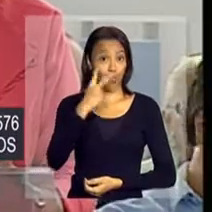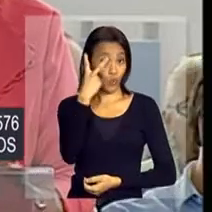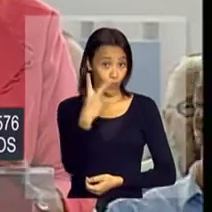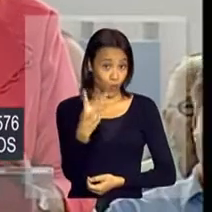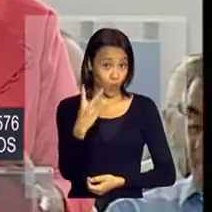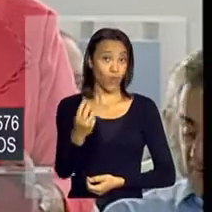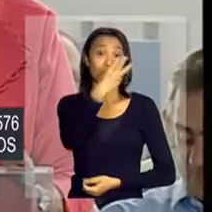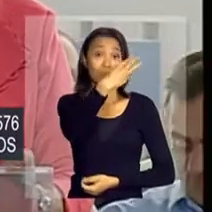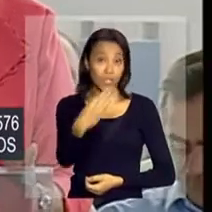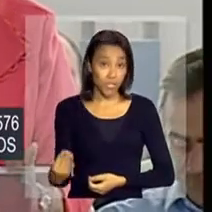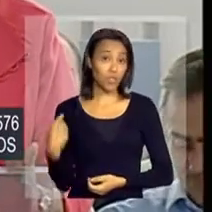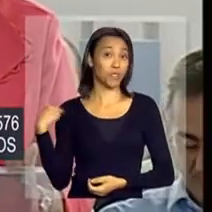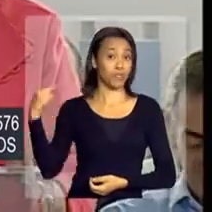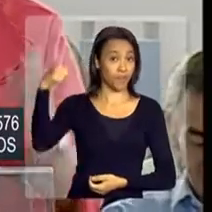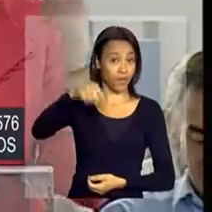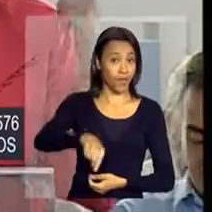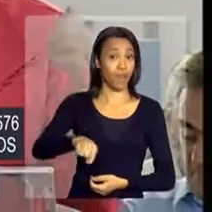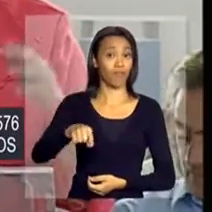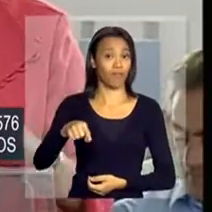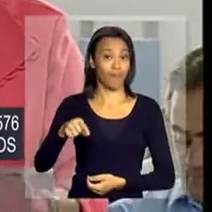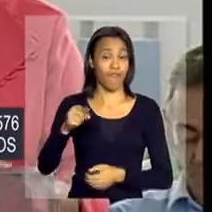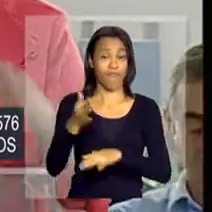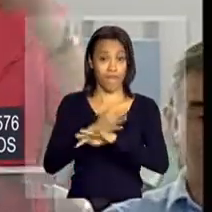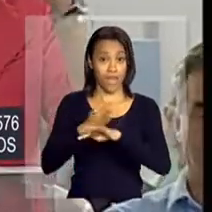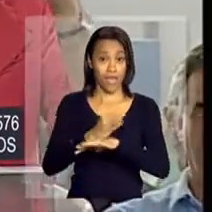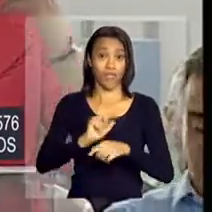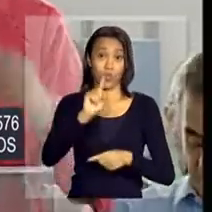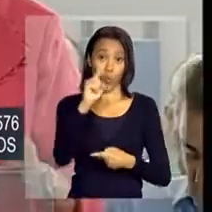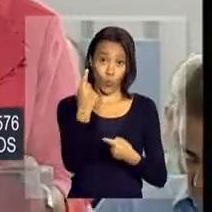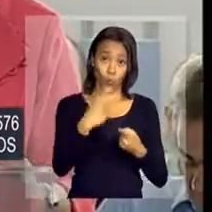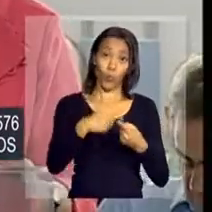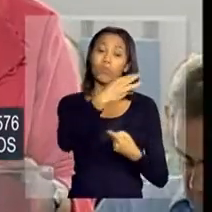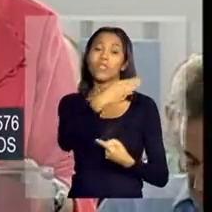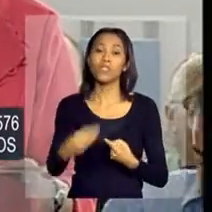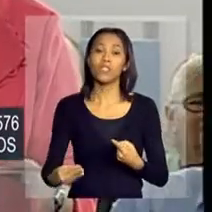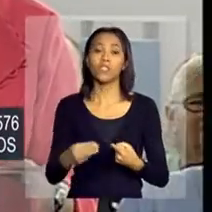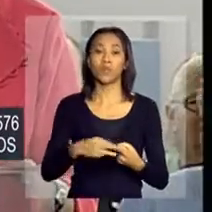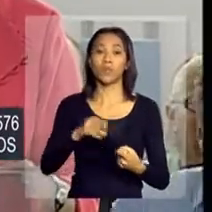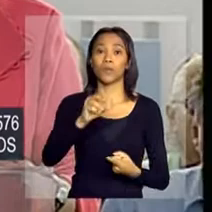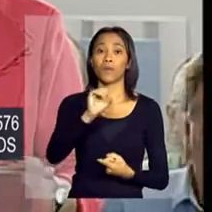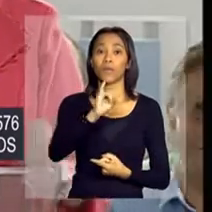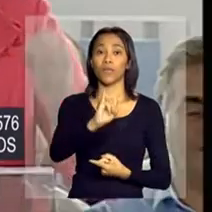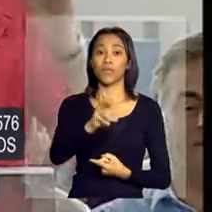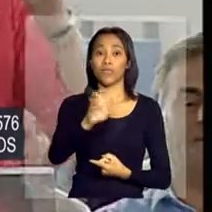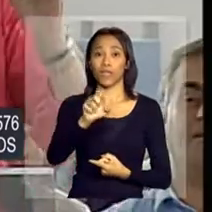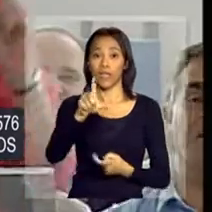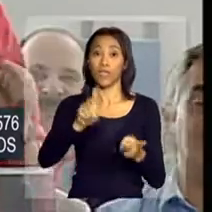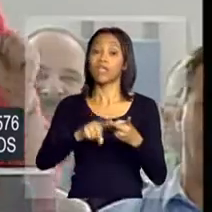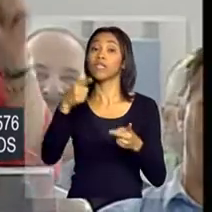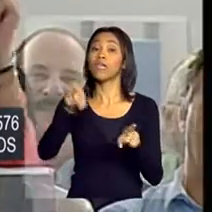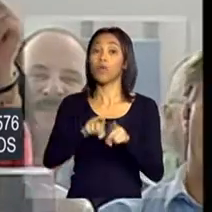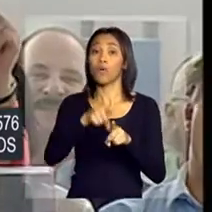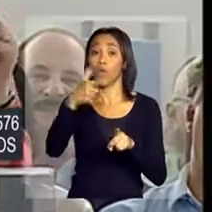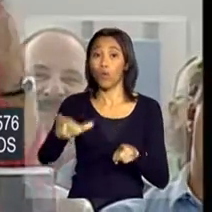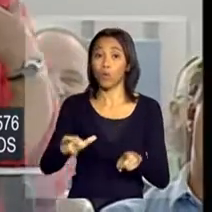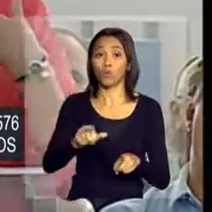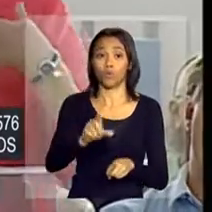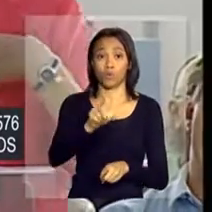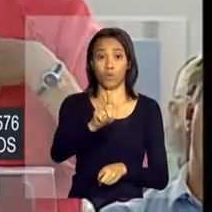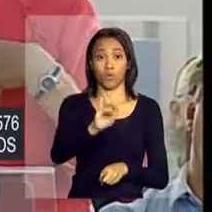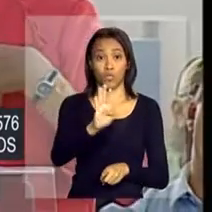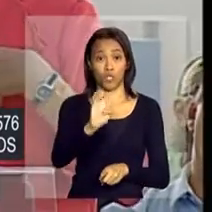que passaram o verão aqui. Um é ministro Ideli, o outro foi o ministro Gilberto Carvalho. Então, em vista